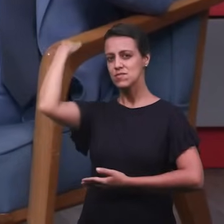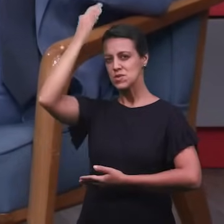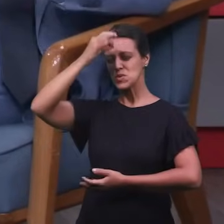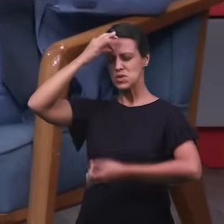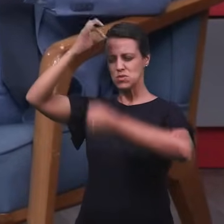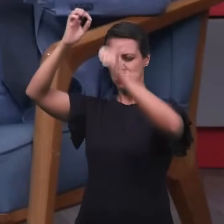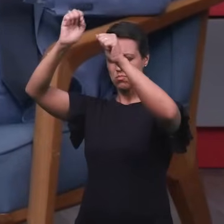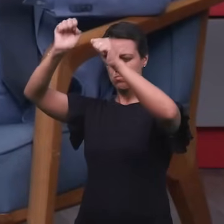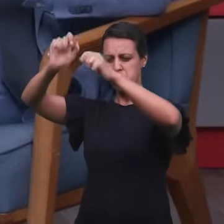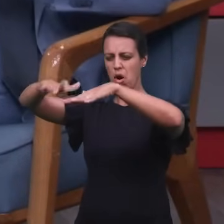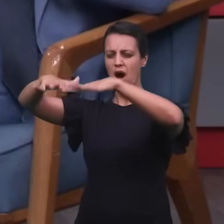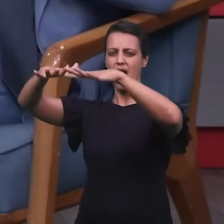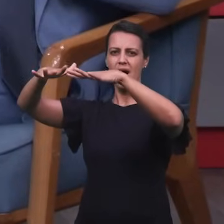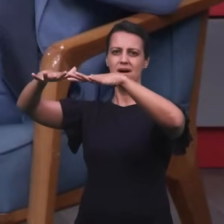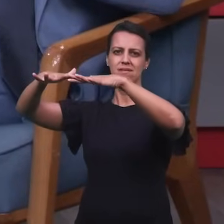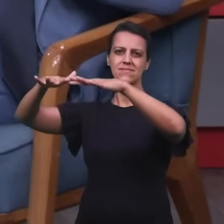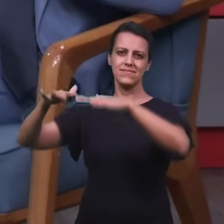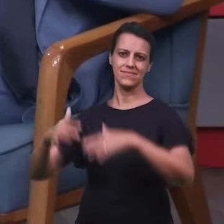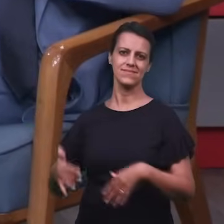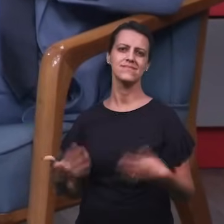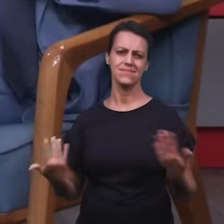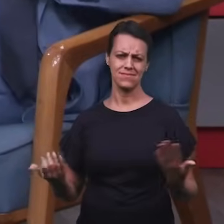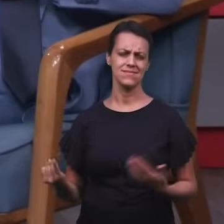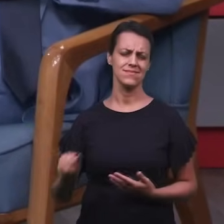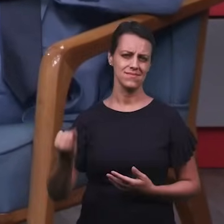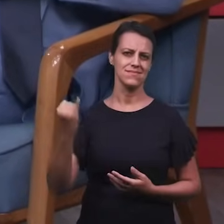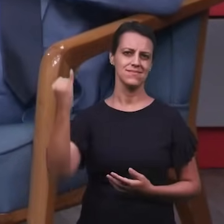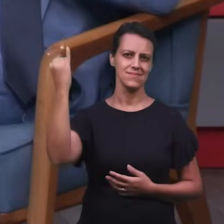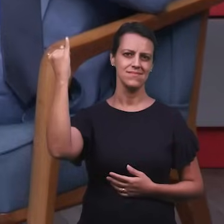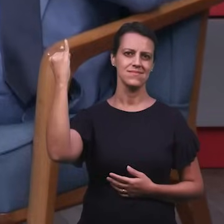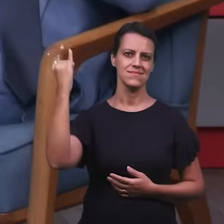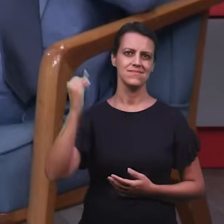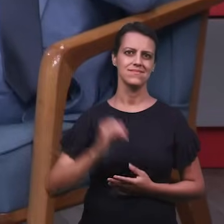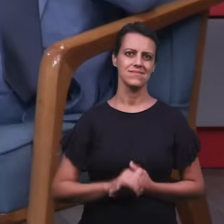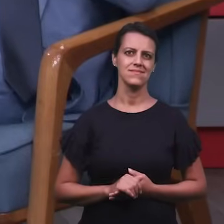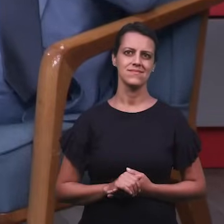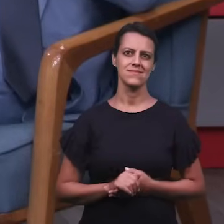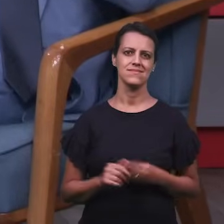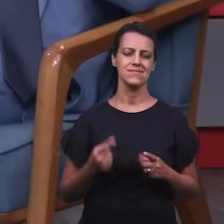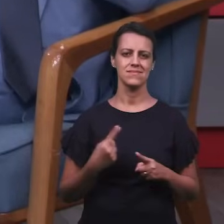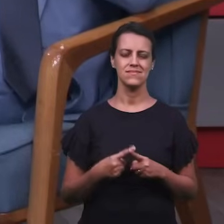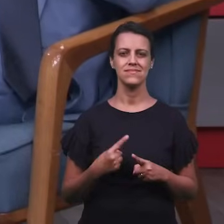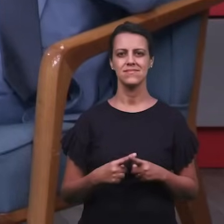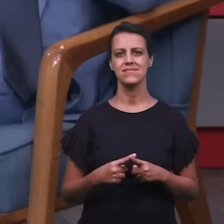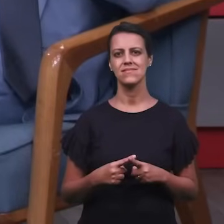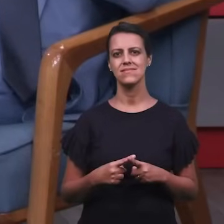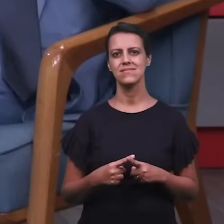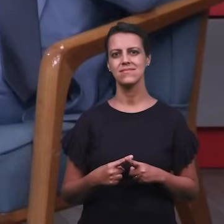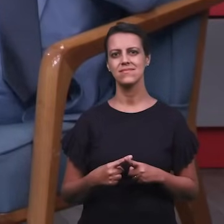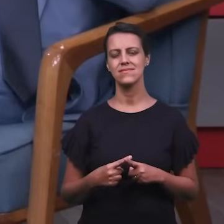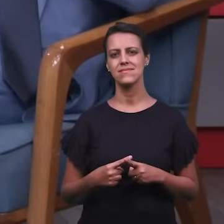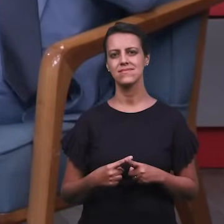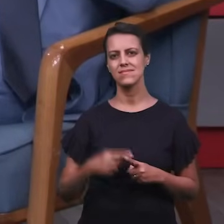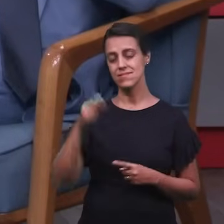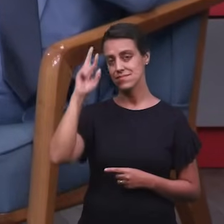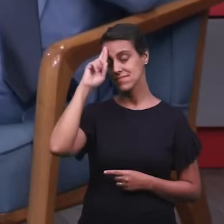foi muito importante. E por que é muito importante? Porque o Senhor nos